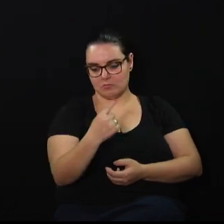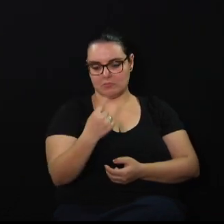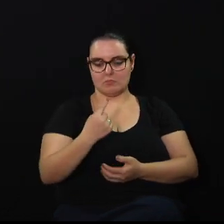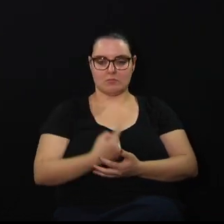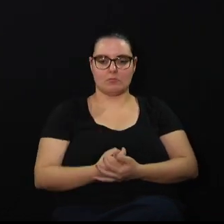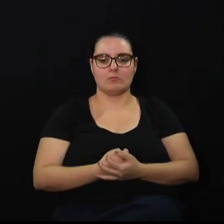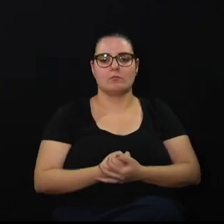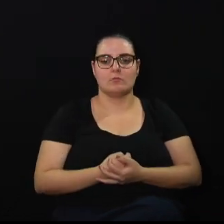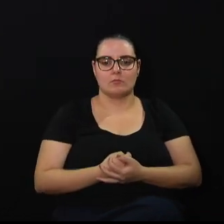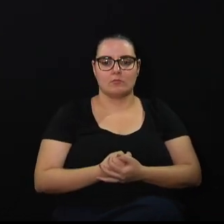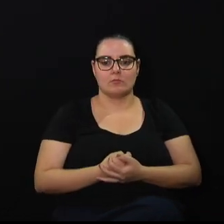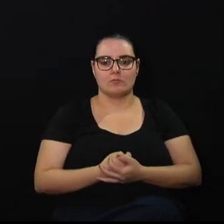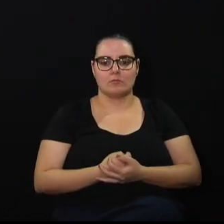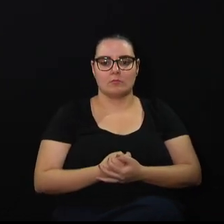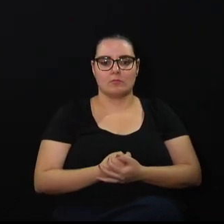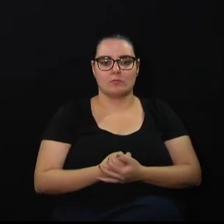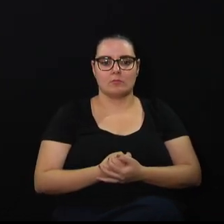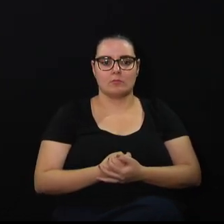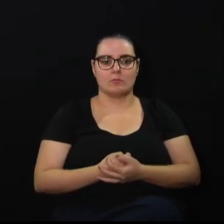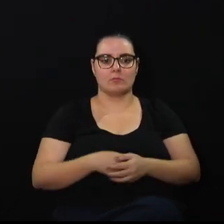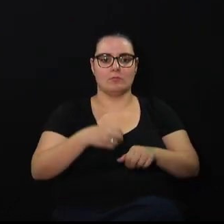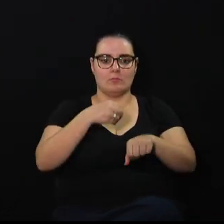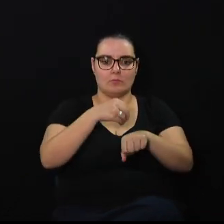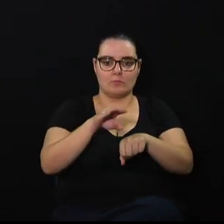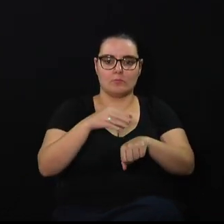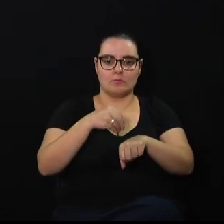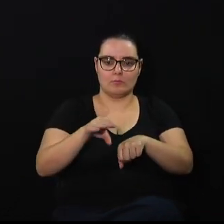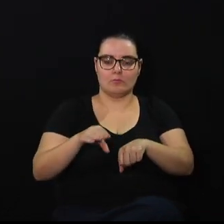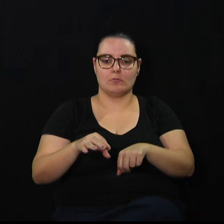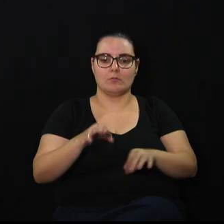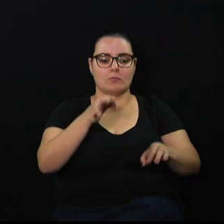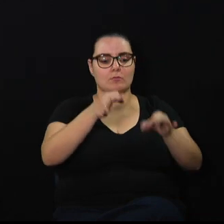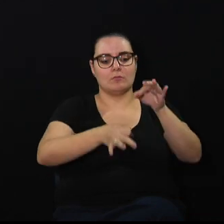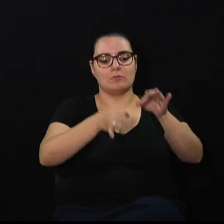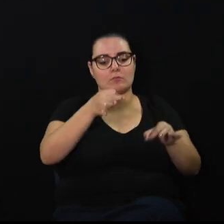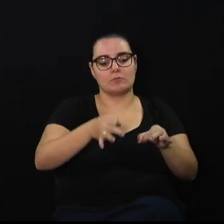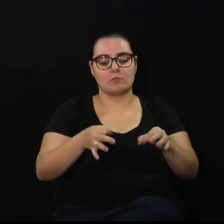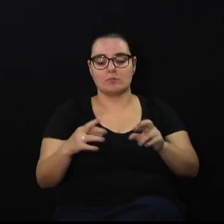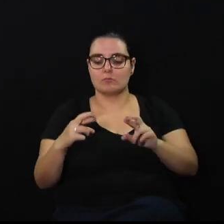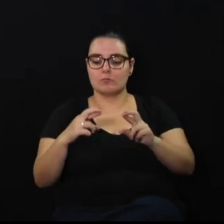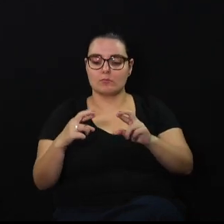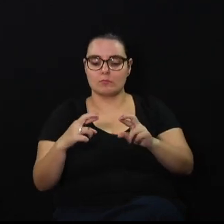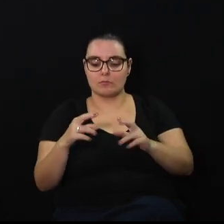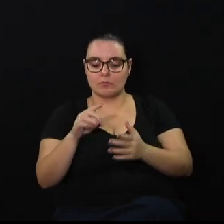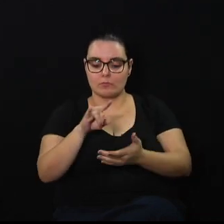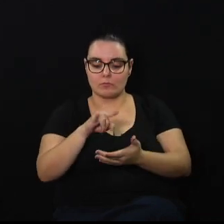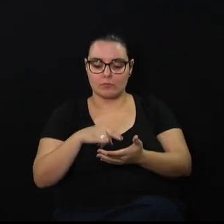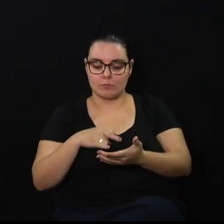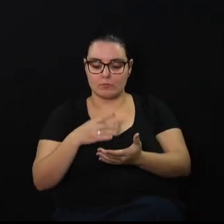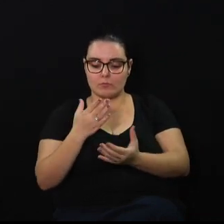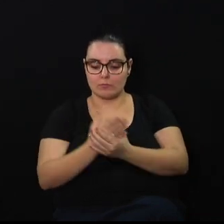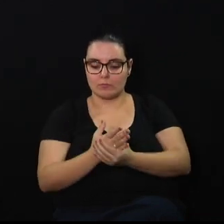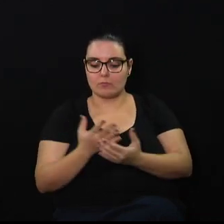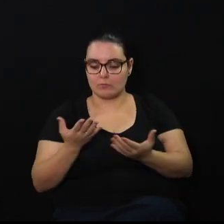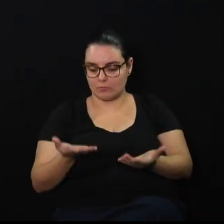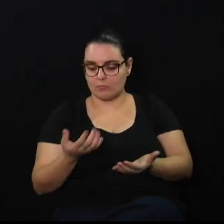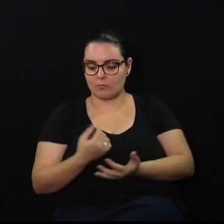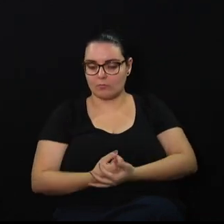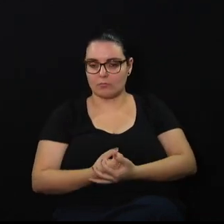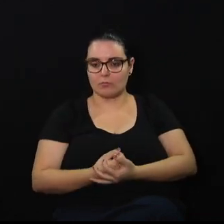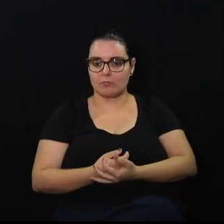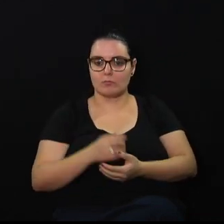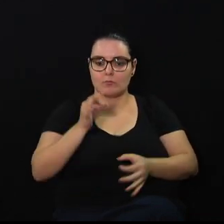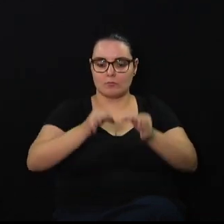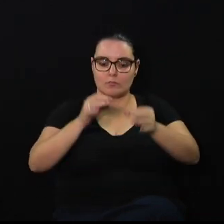feita a distribuição do processo o juiz aprecia a esse pedido e o tribunal